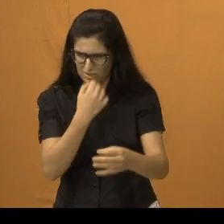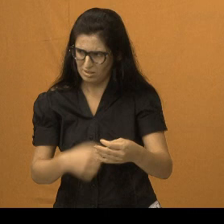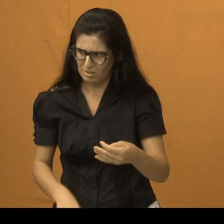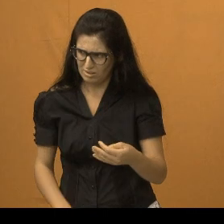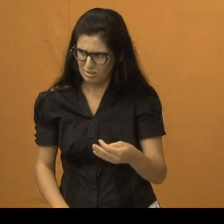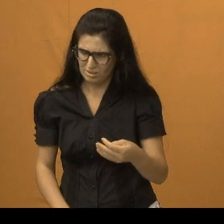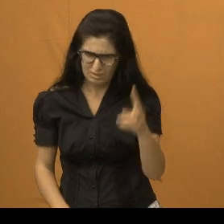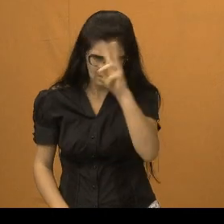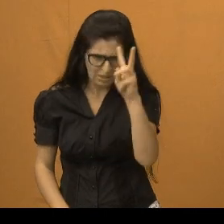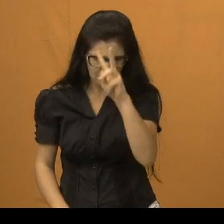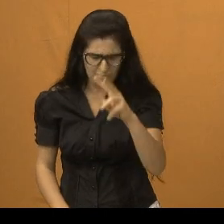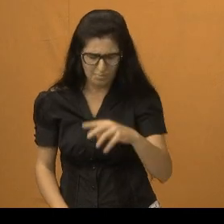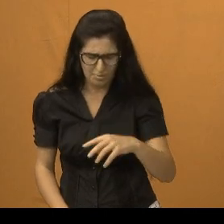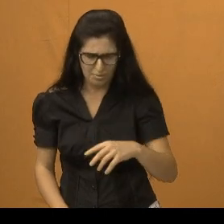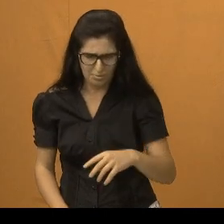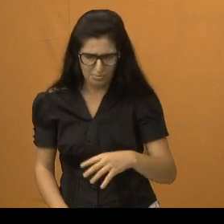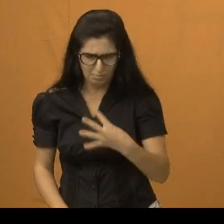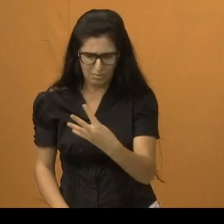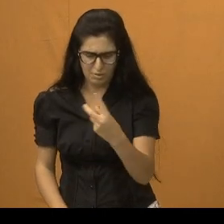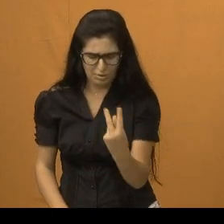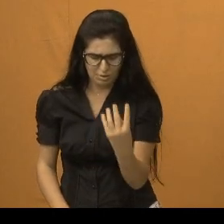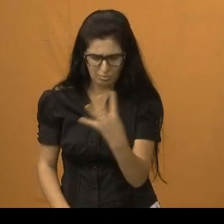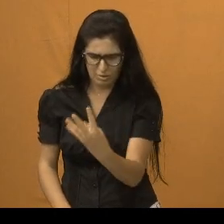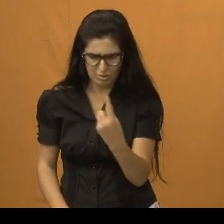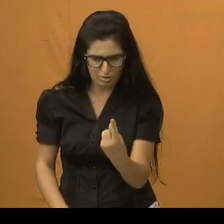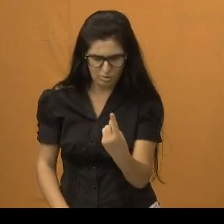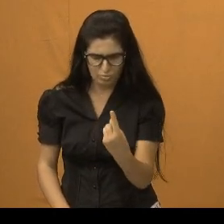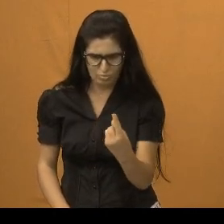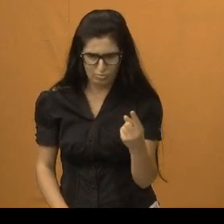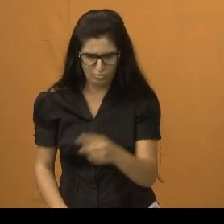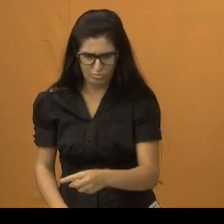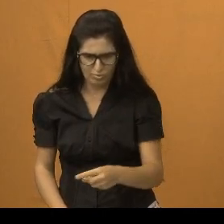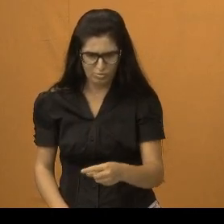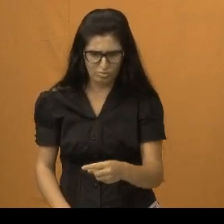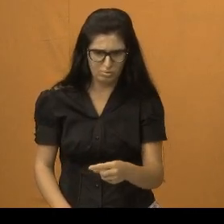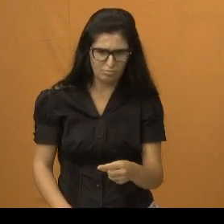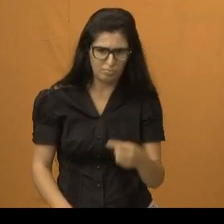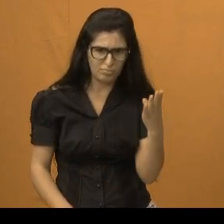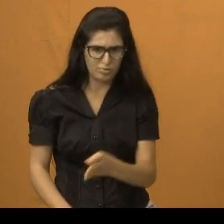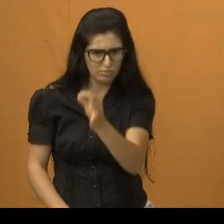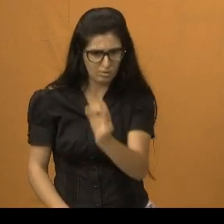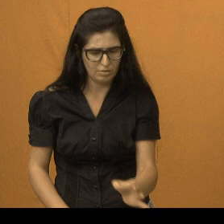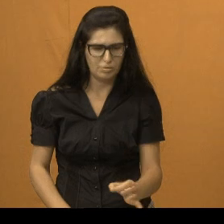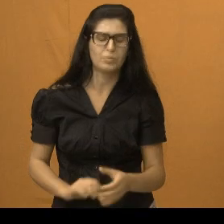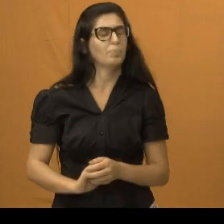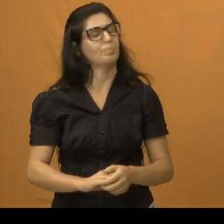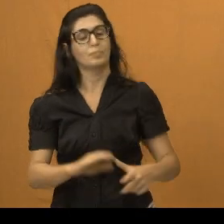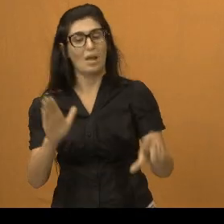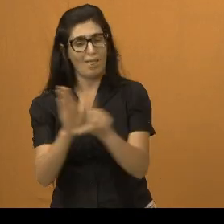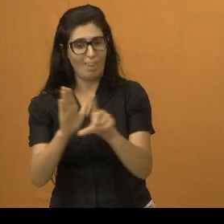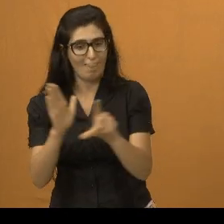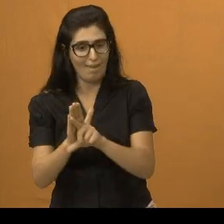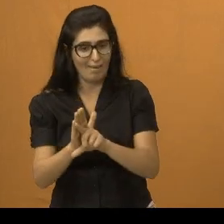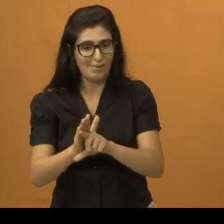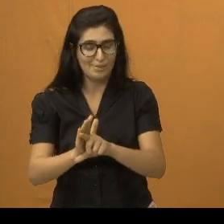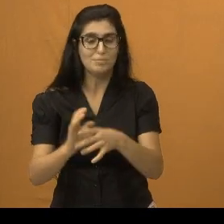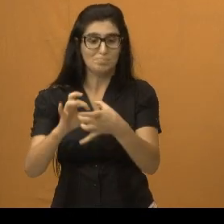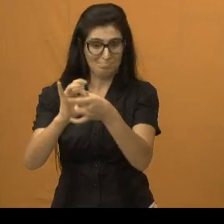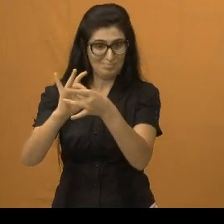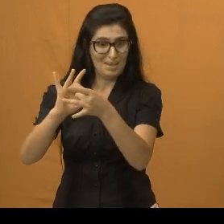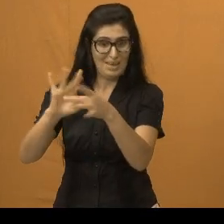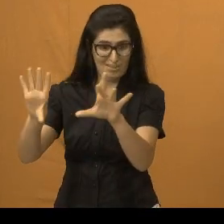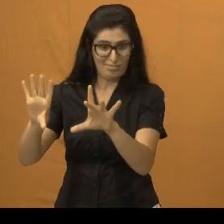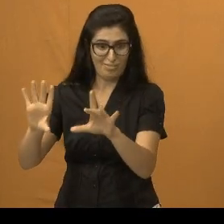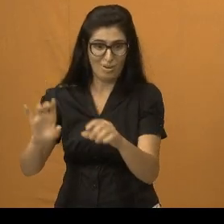47? Então é 41,47%. Isso demonstra que nós estamos bem longe do total da qual a própria lei nos autoriza, se caso for necessário,